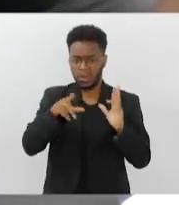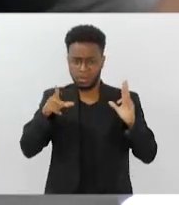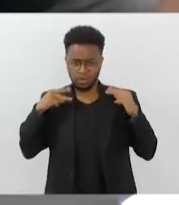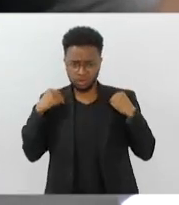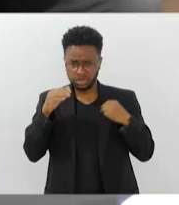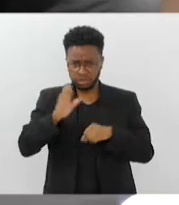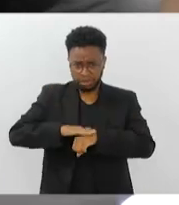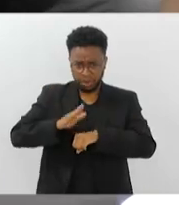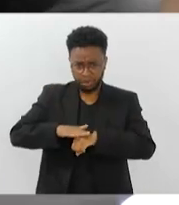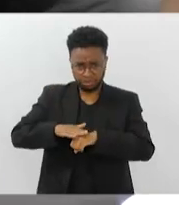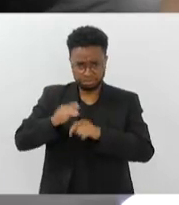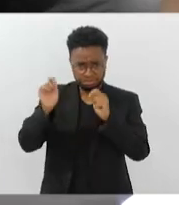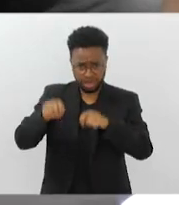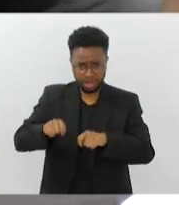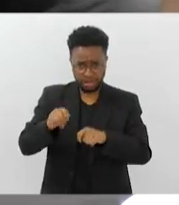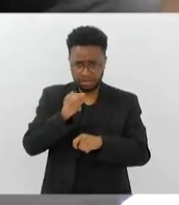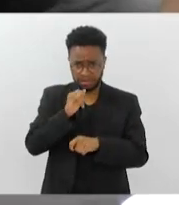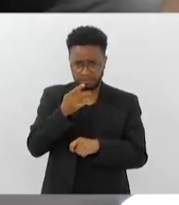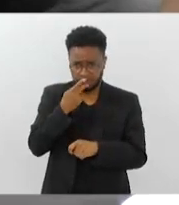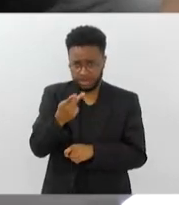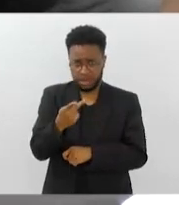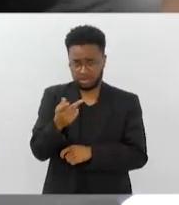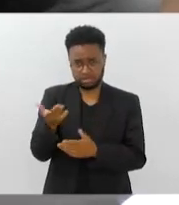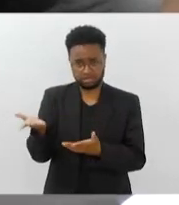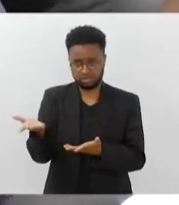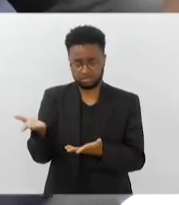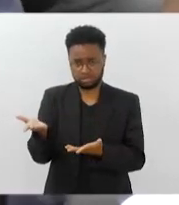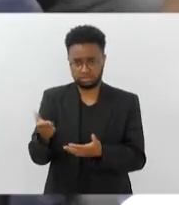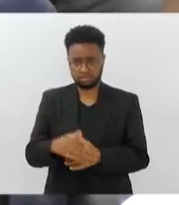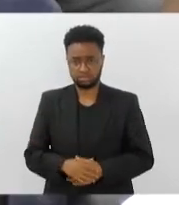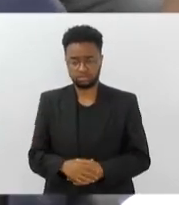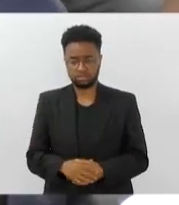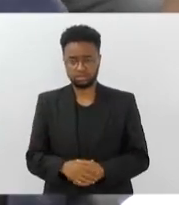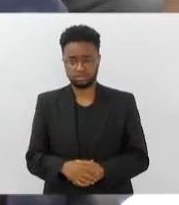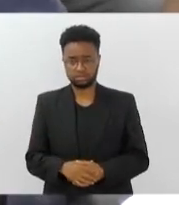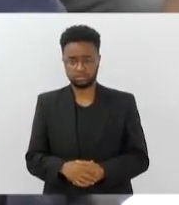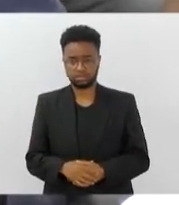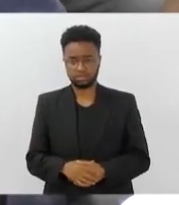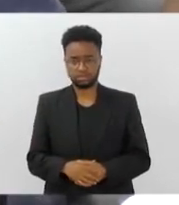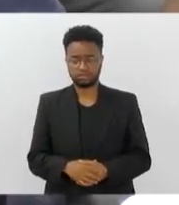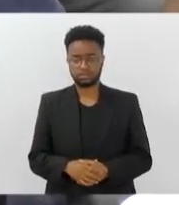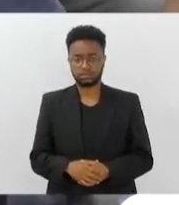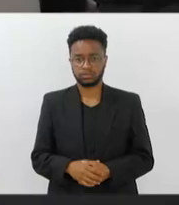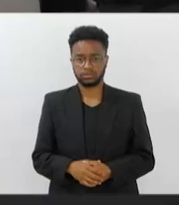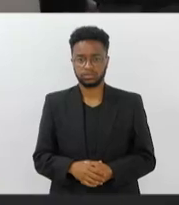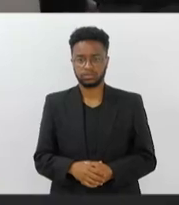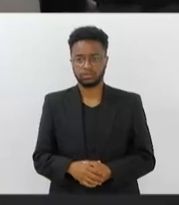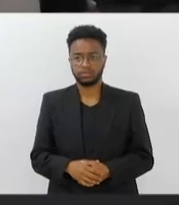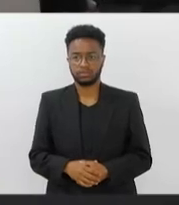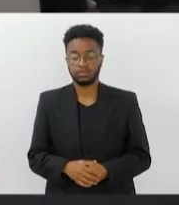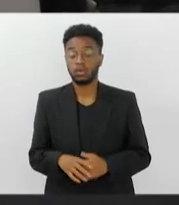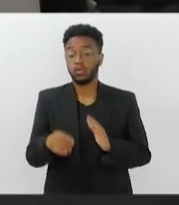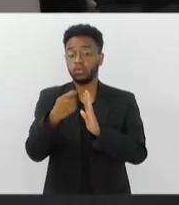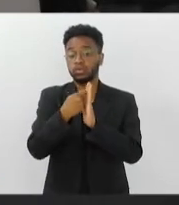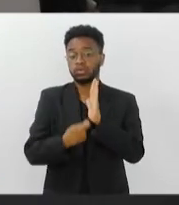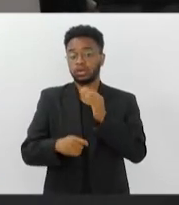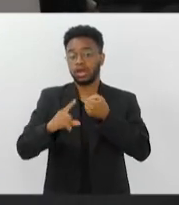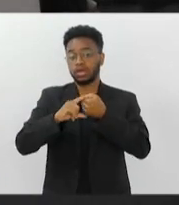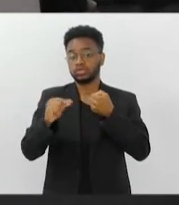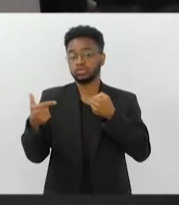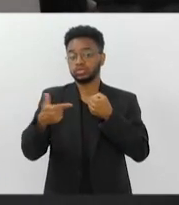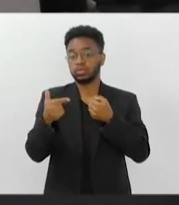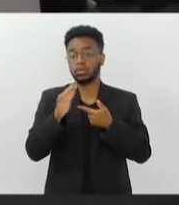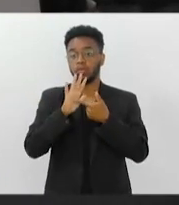Ele tem condições de dizer? Na parte, a redação do artigo 2º diz